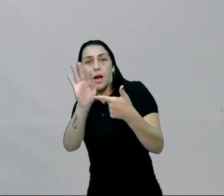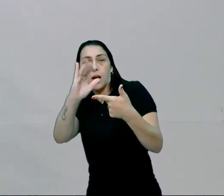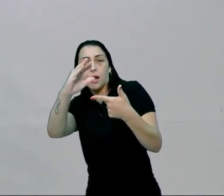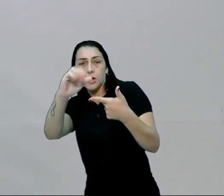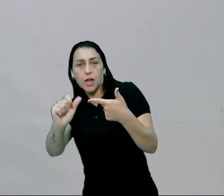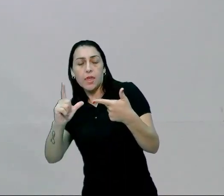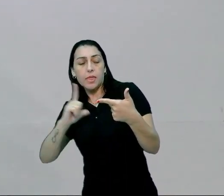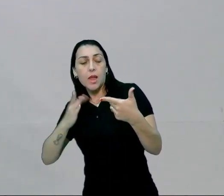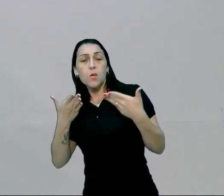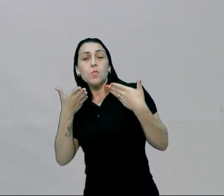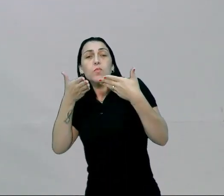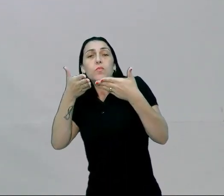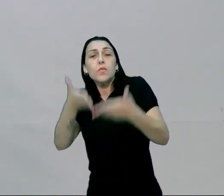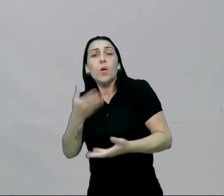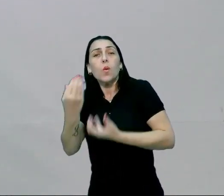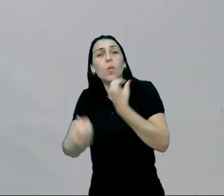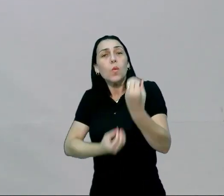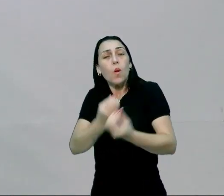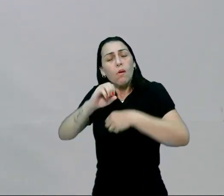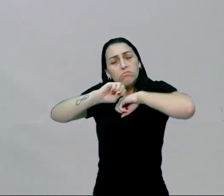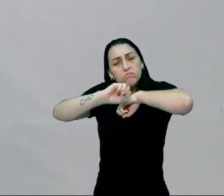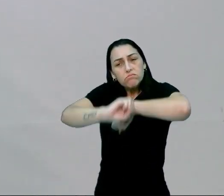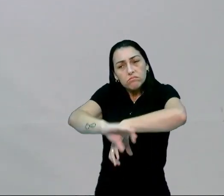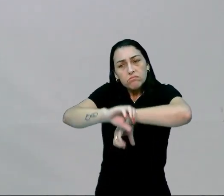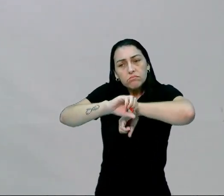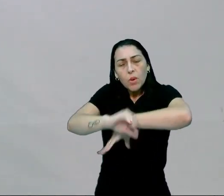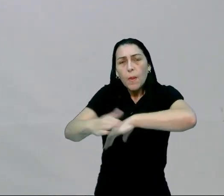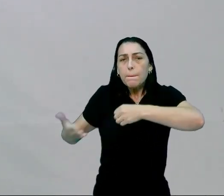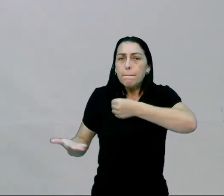ali um direcionamento como forma de ensino. Tem ali